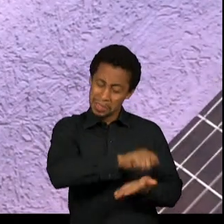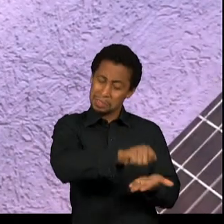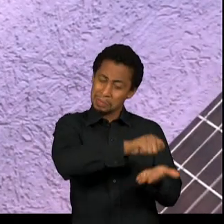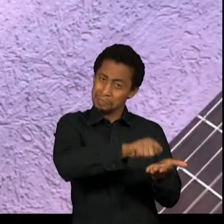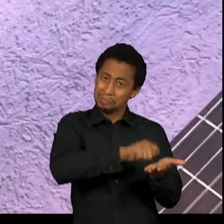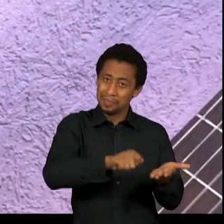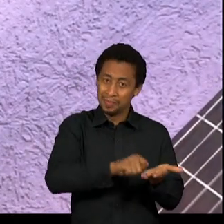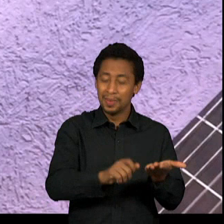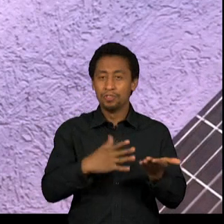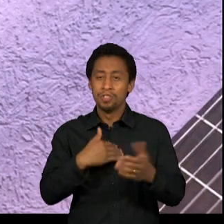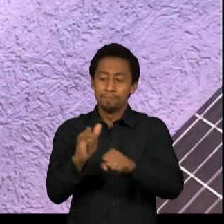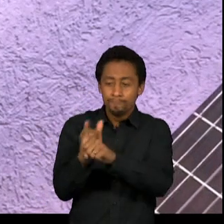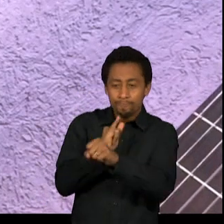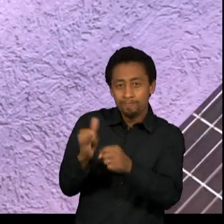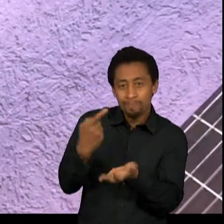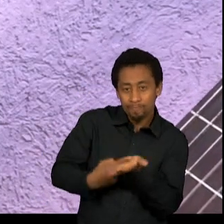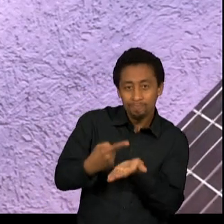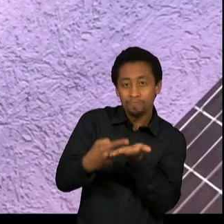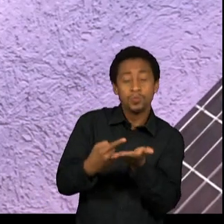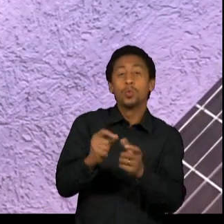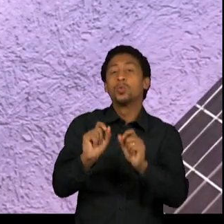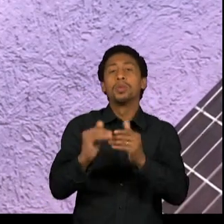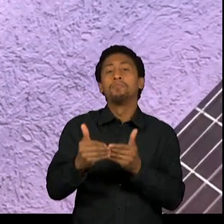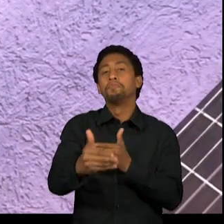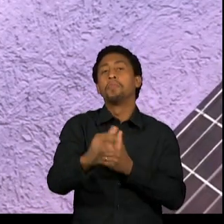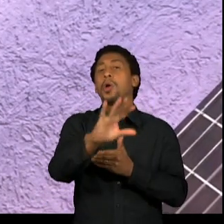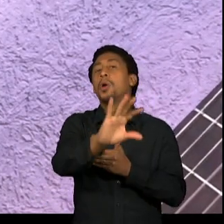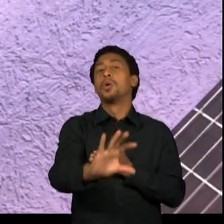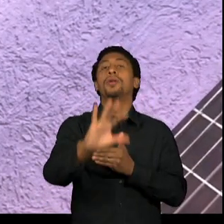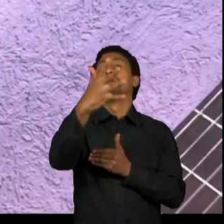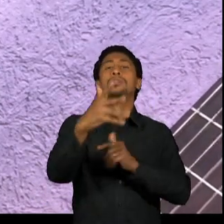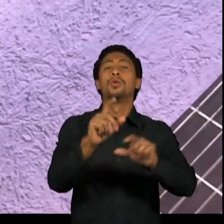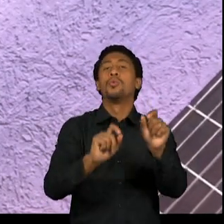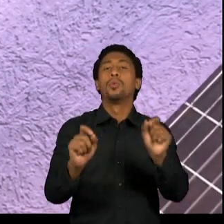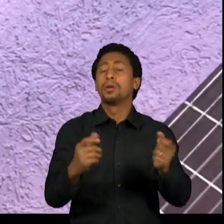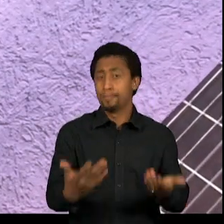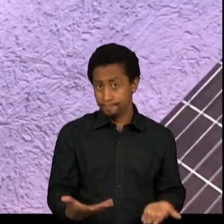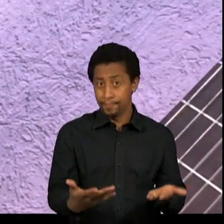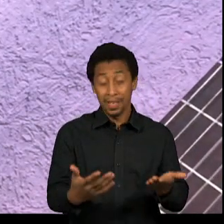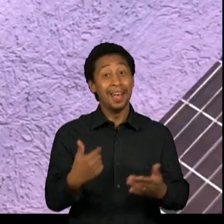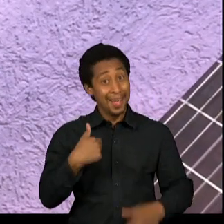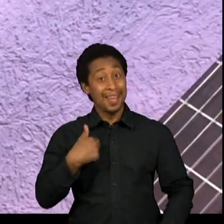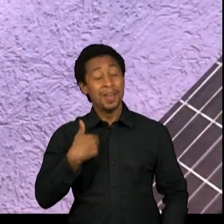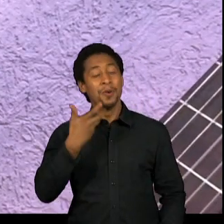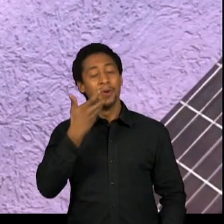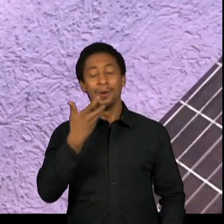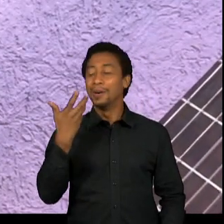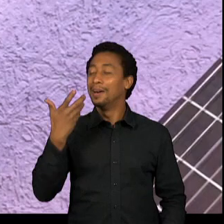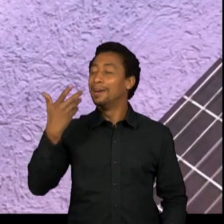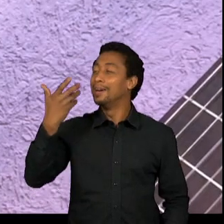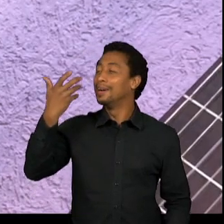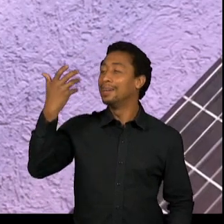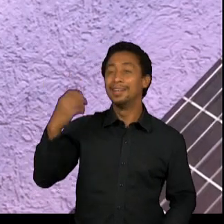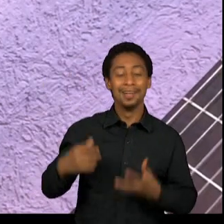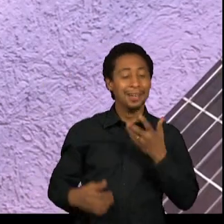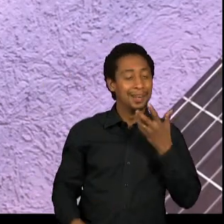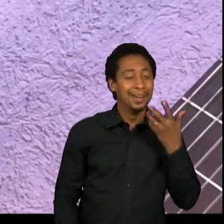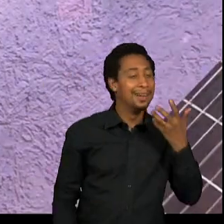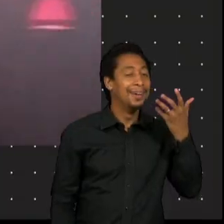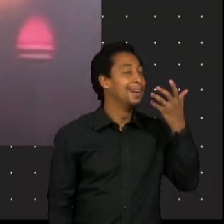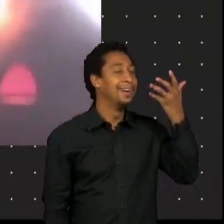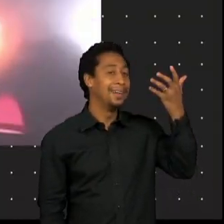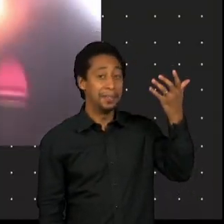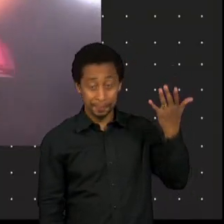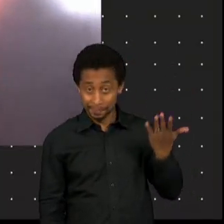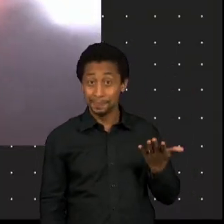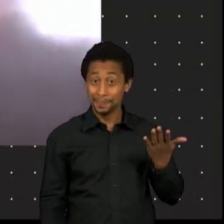planejava mais ou menos o que ia acontecer e eu acabava cantando as músicas